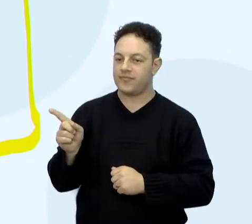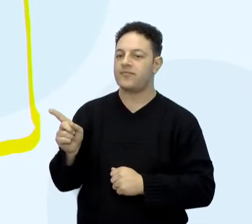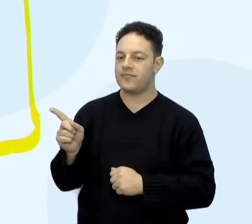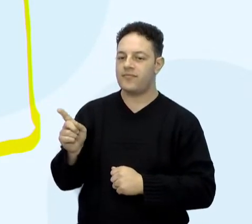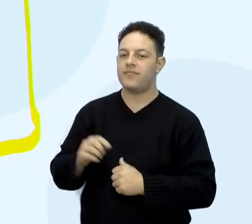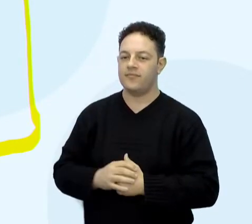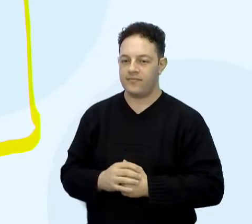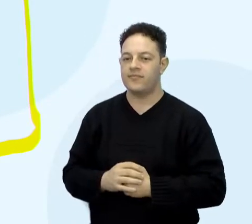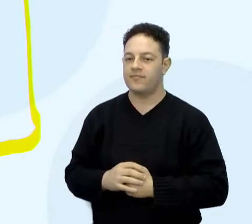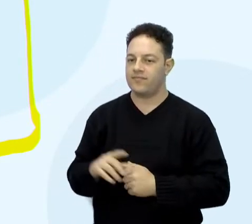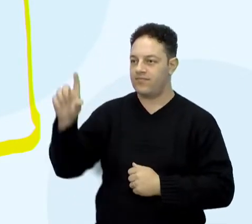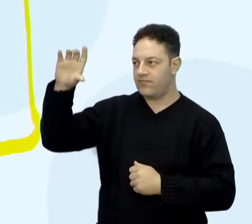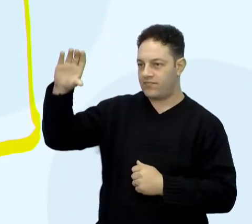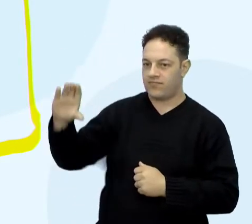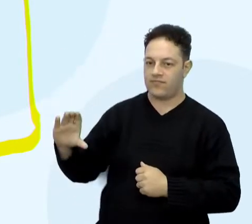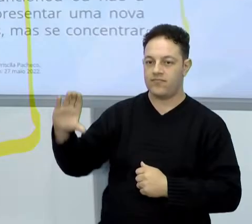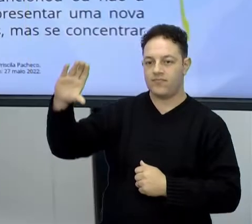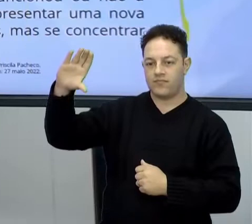aqui, né?